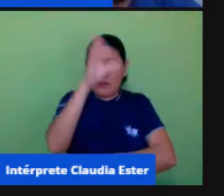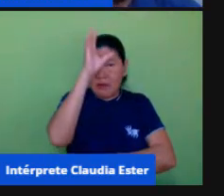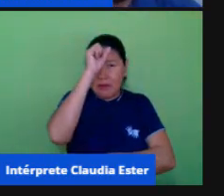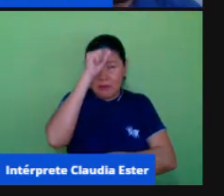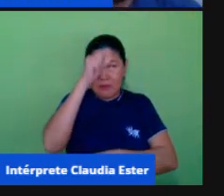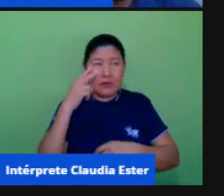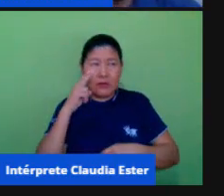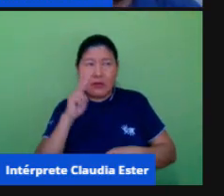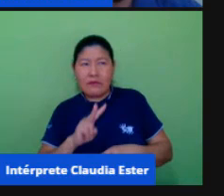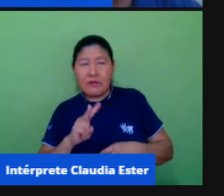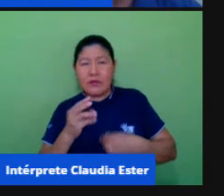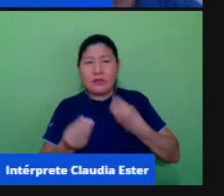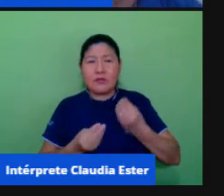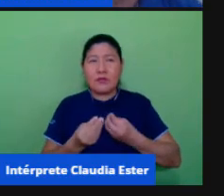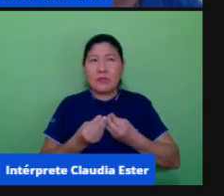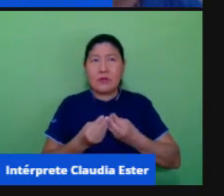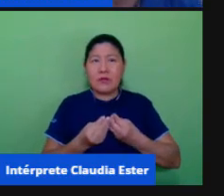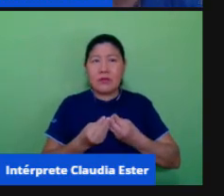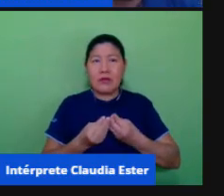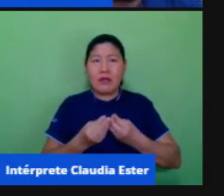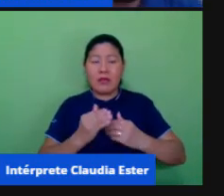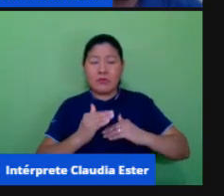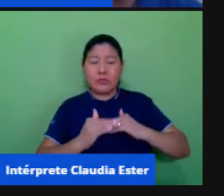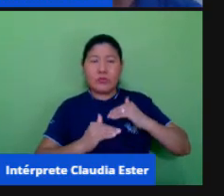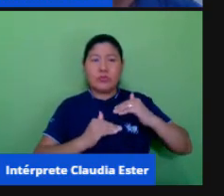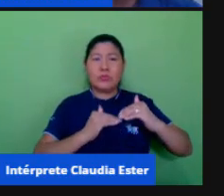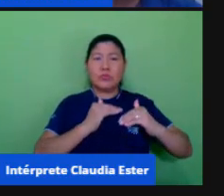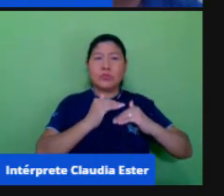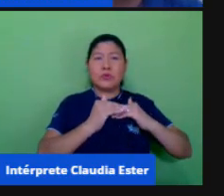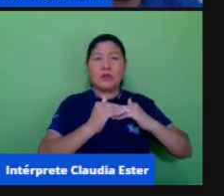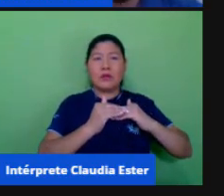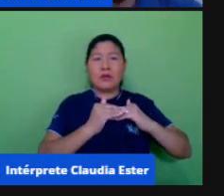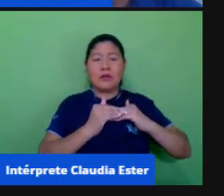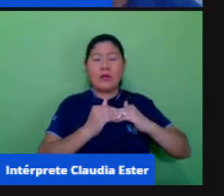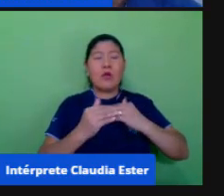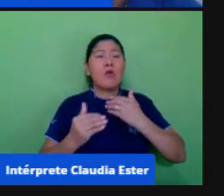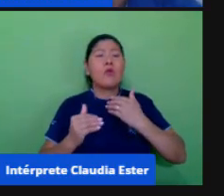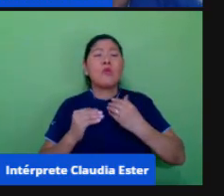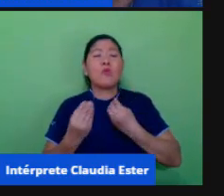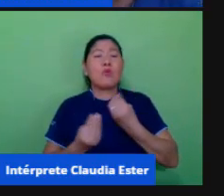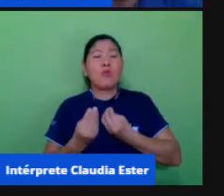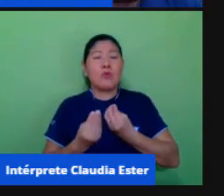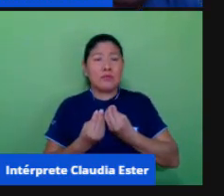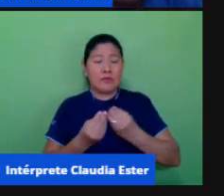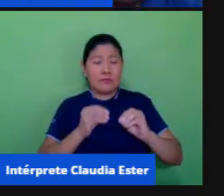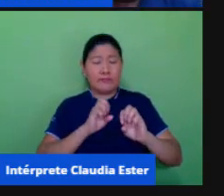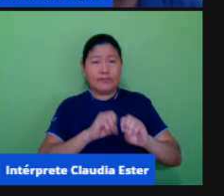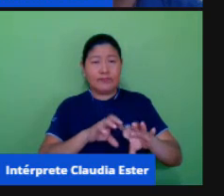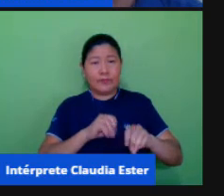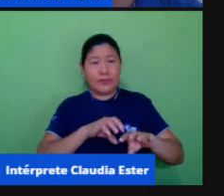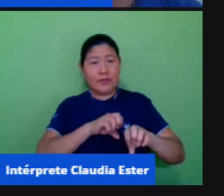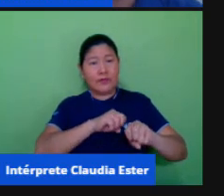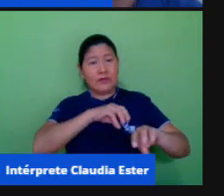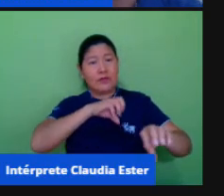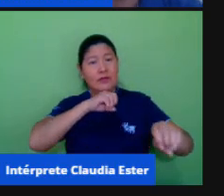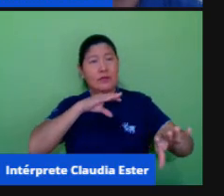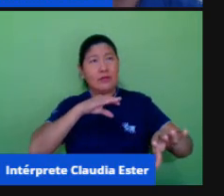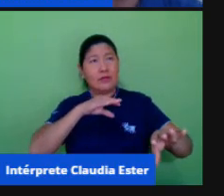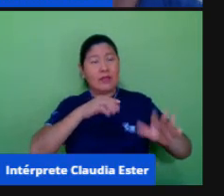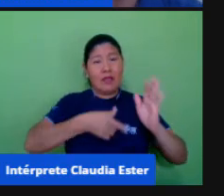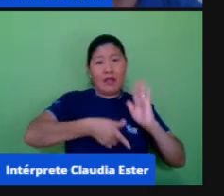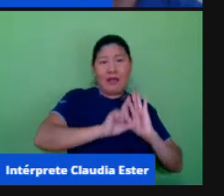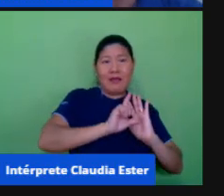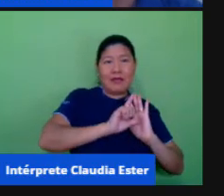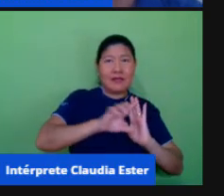situação do aluno aprender ou não de forma remota. Muito se discute de ensino EAD, inclusive no